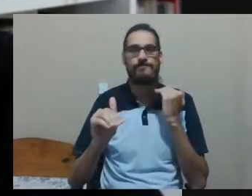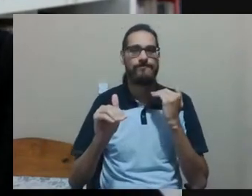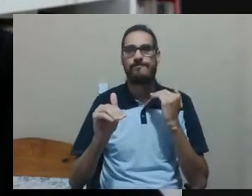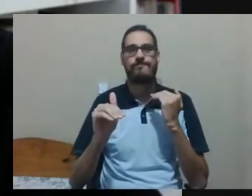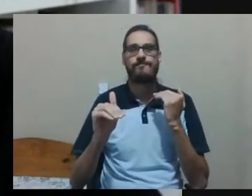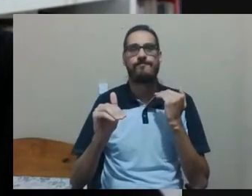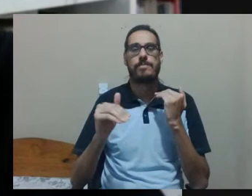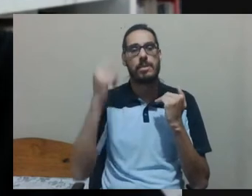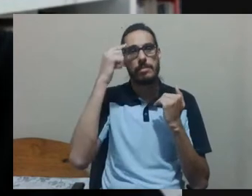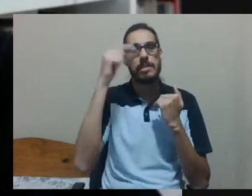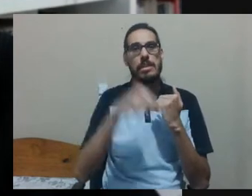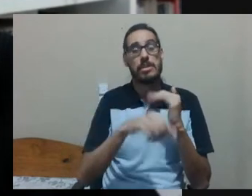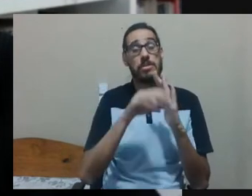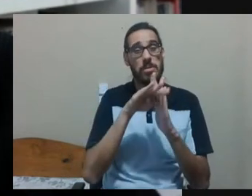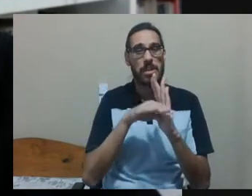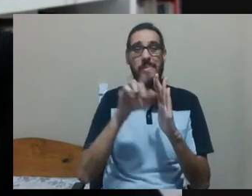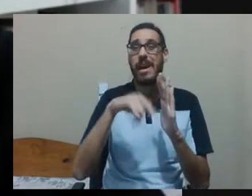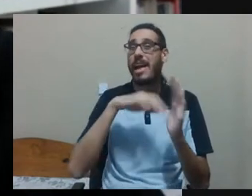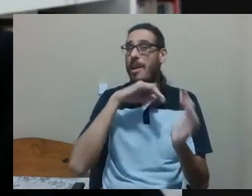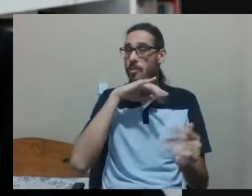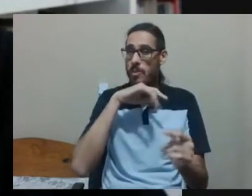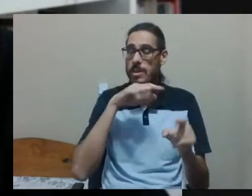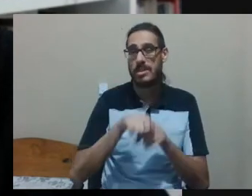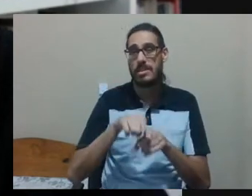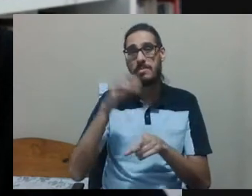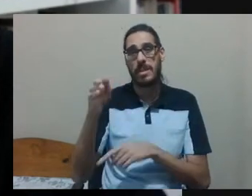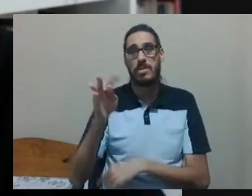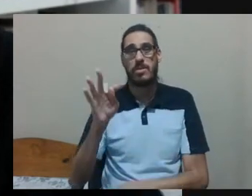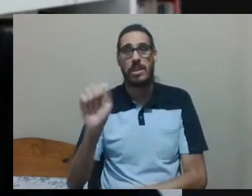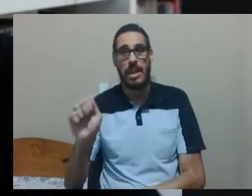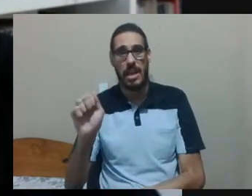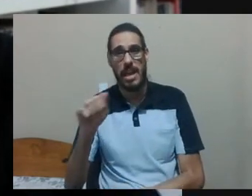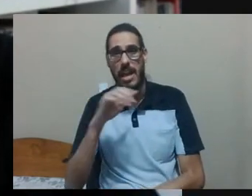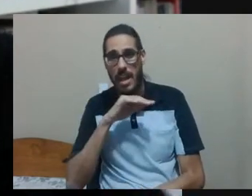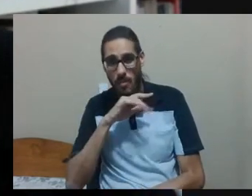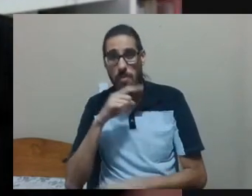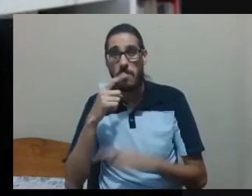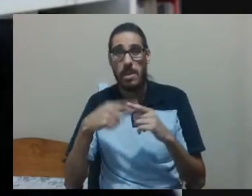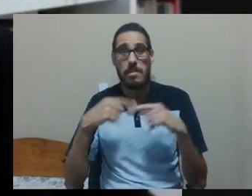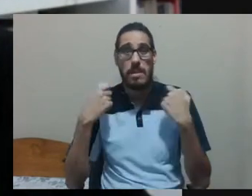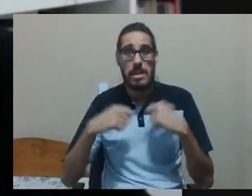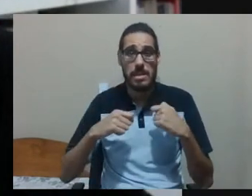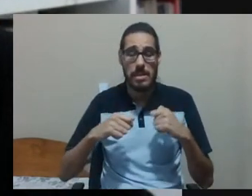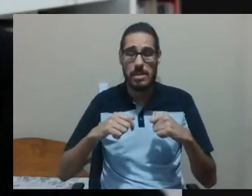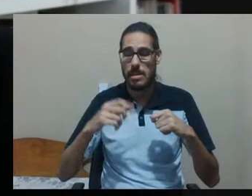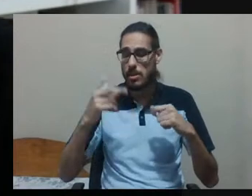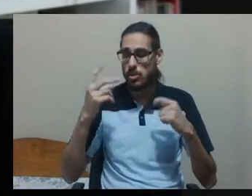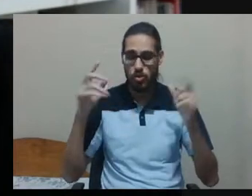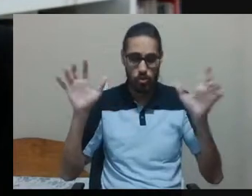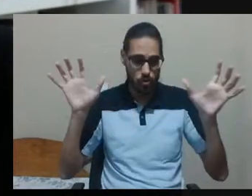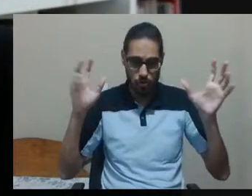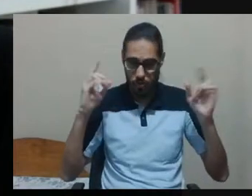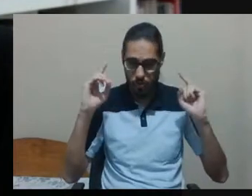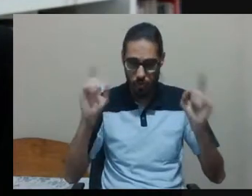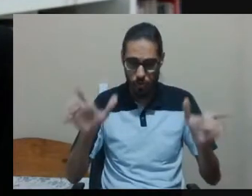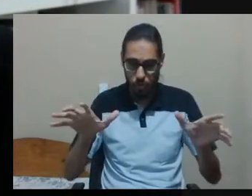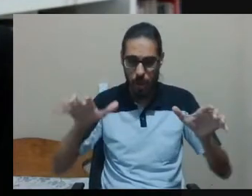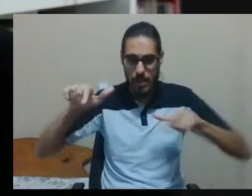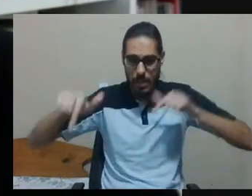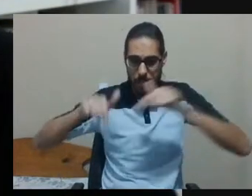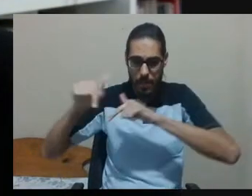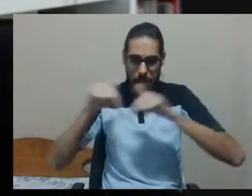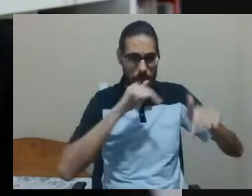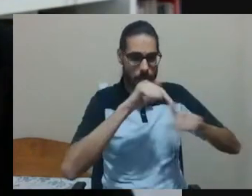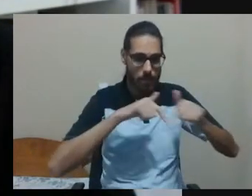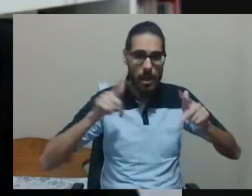programas e, sobretudo, é ruim para os técnicos administrativos, que terão de lidar com duas lógicas diferentes de atividades nos